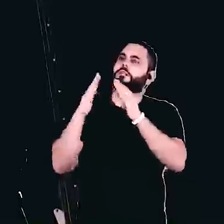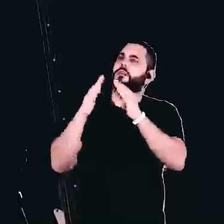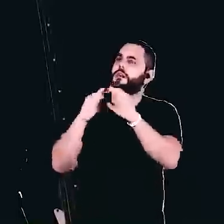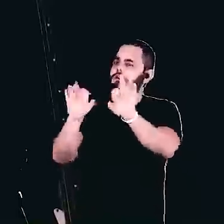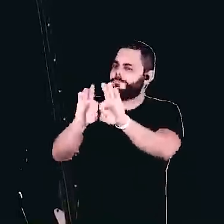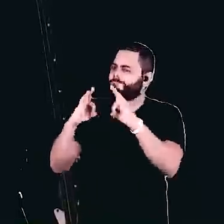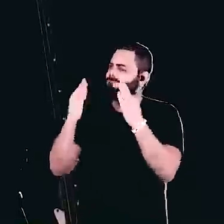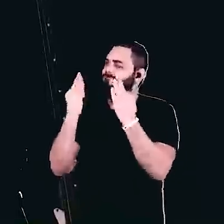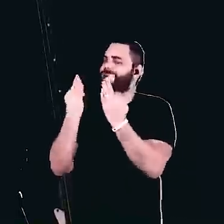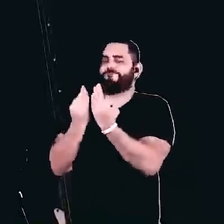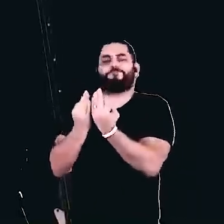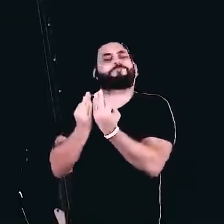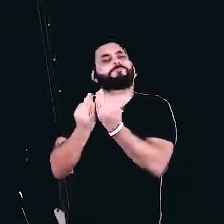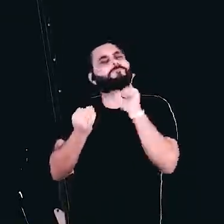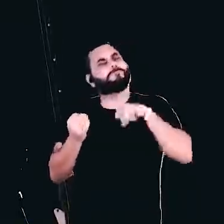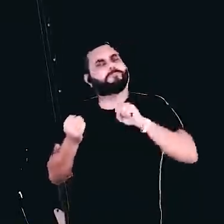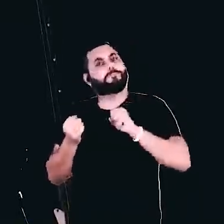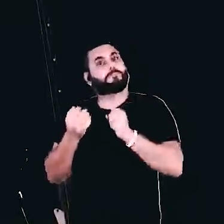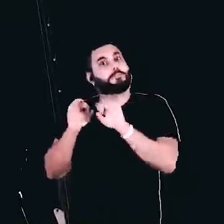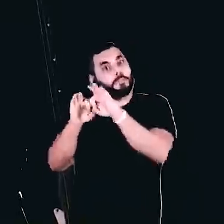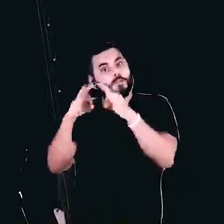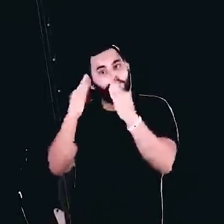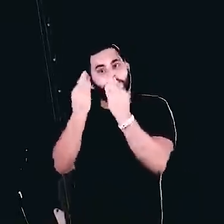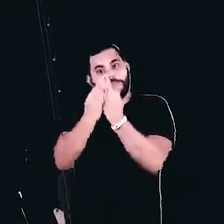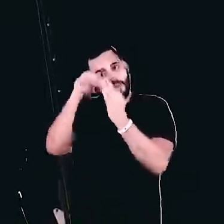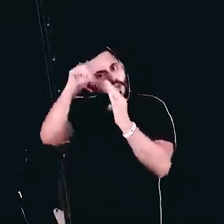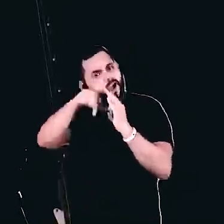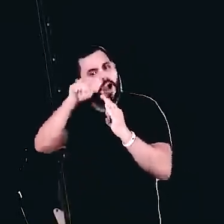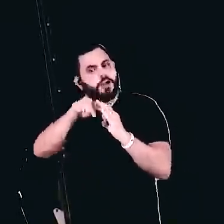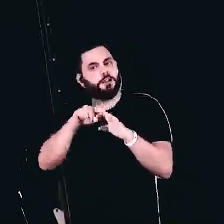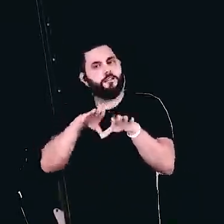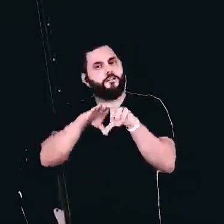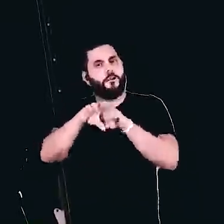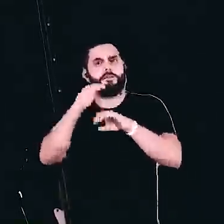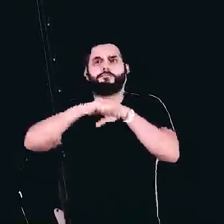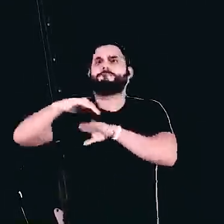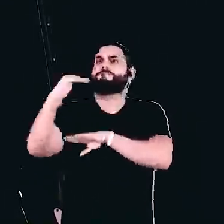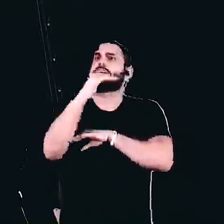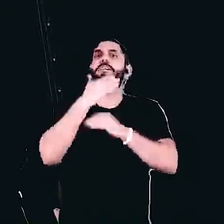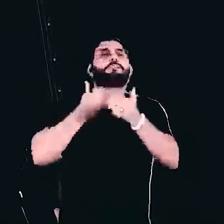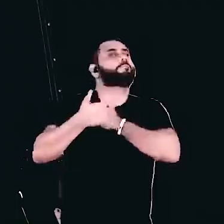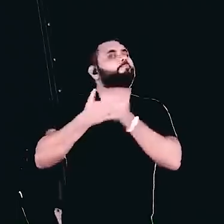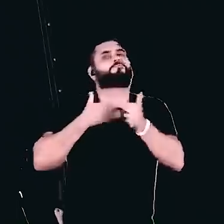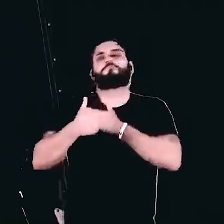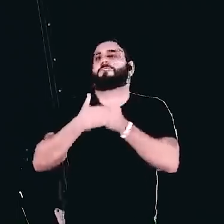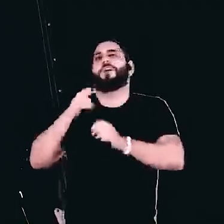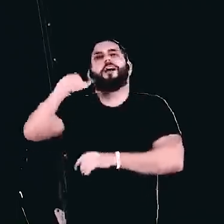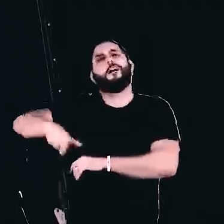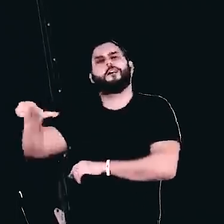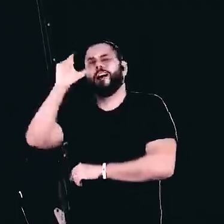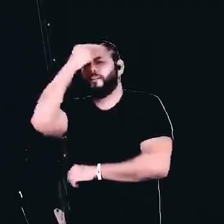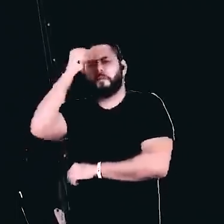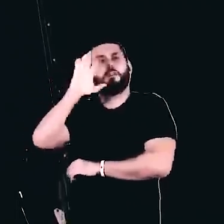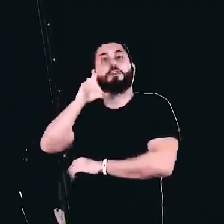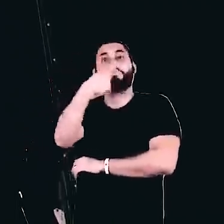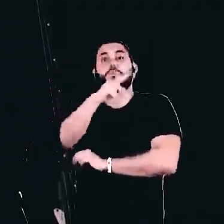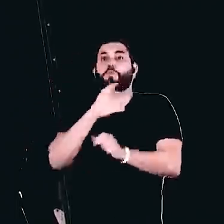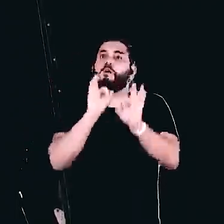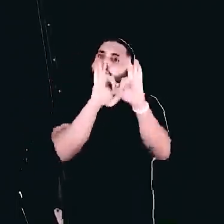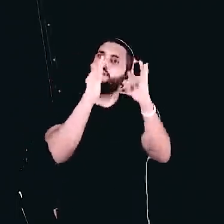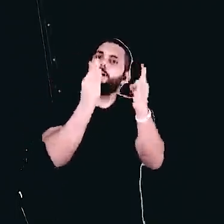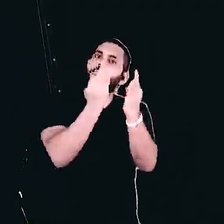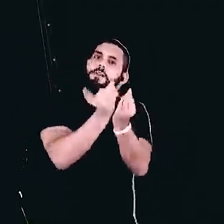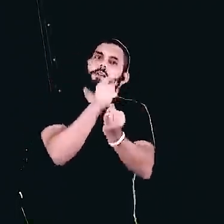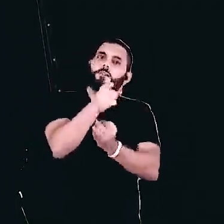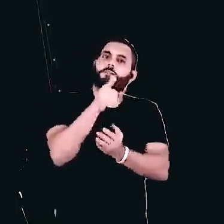nossa família. A nossa família é um lugar de formação muito maior do que uma universidade. Ei, sua família é o lugar